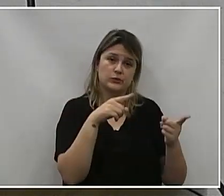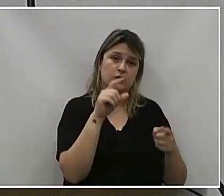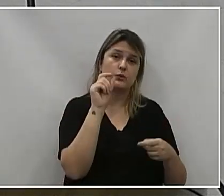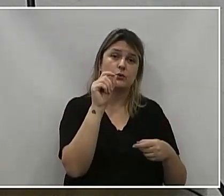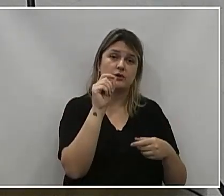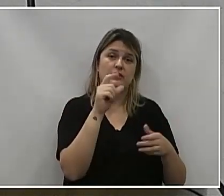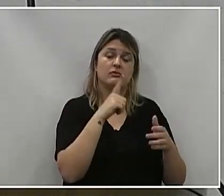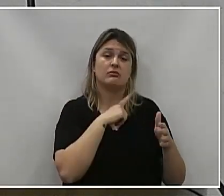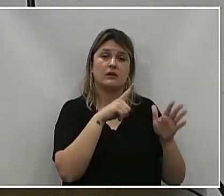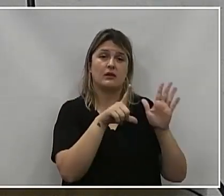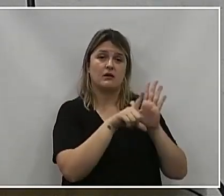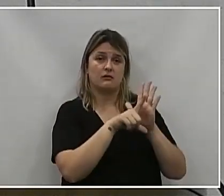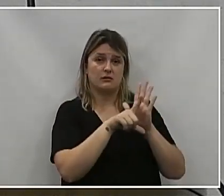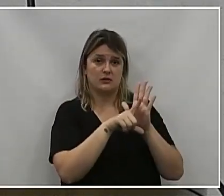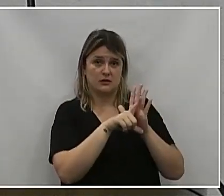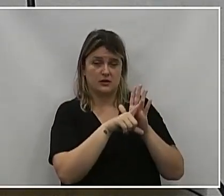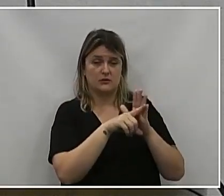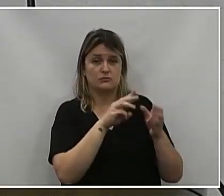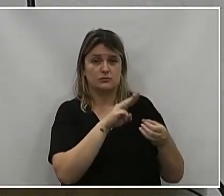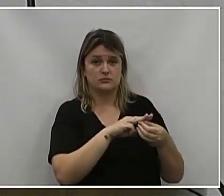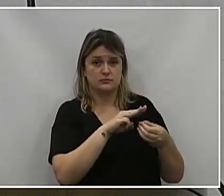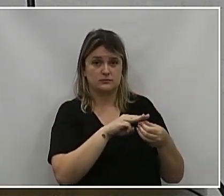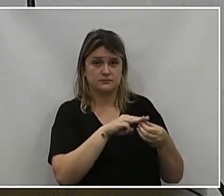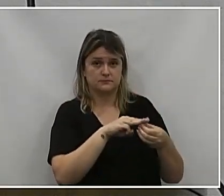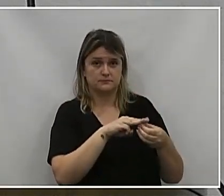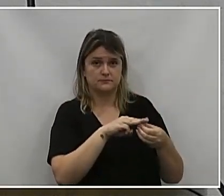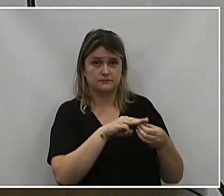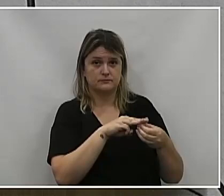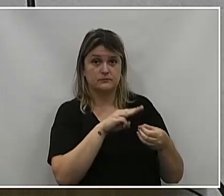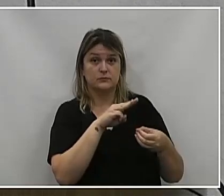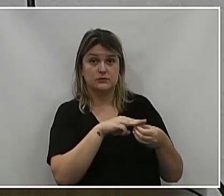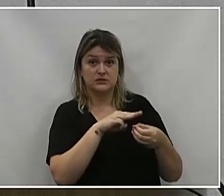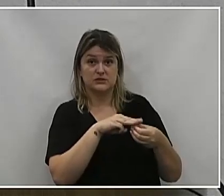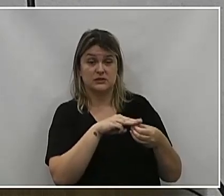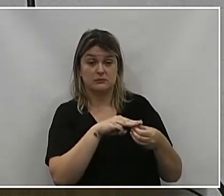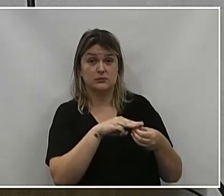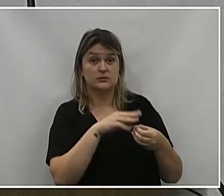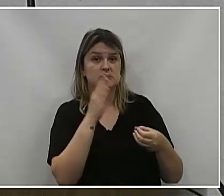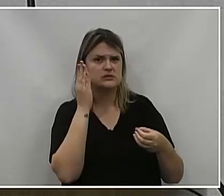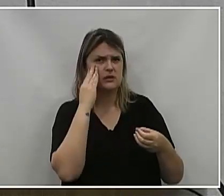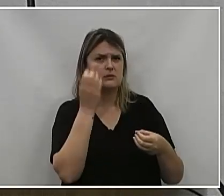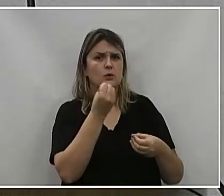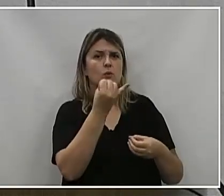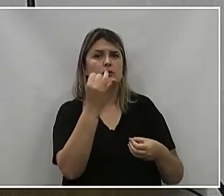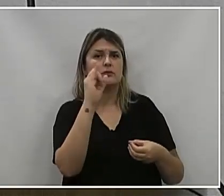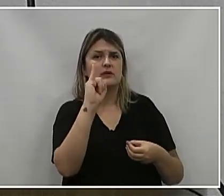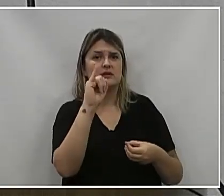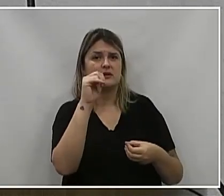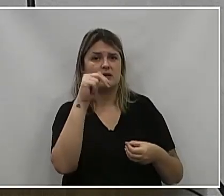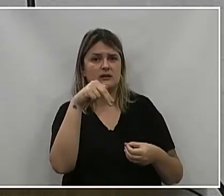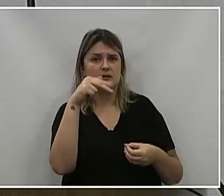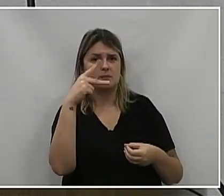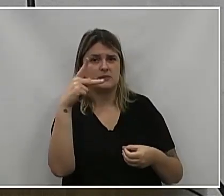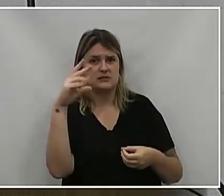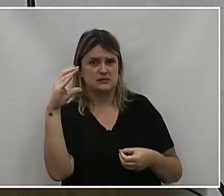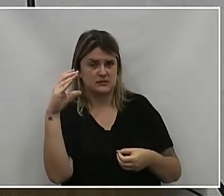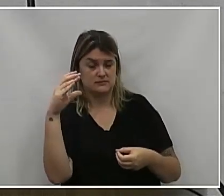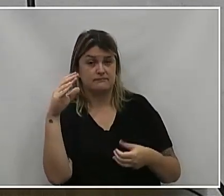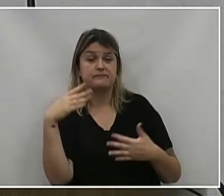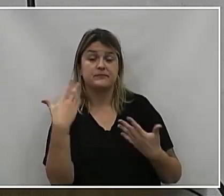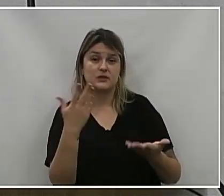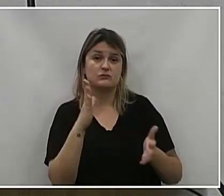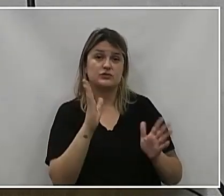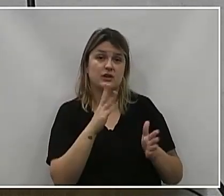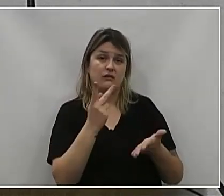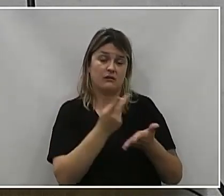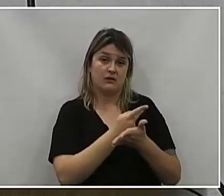que prevê a lei orgânica do município, que o município prevê o INPC e não o IGPM, então já estaria